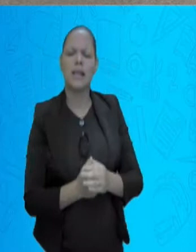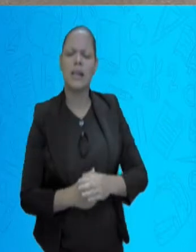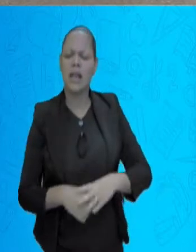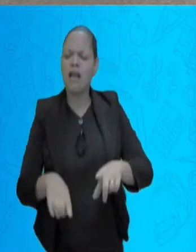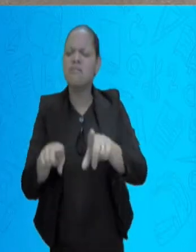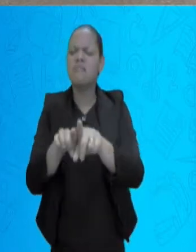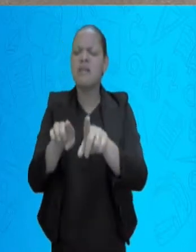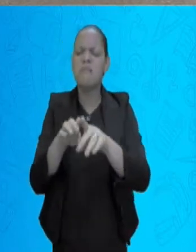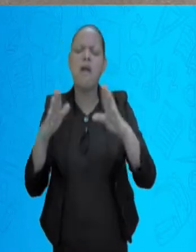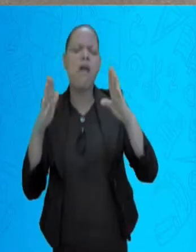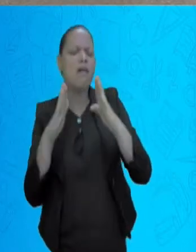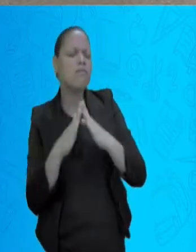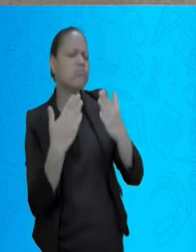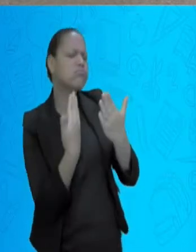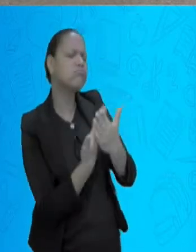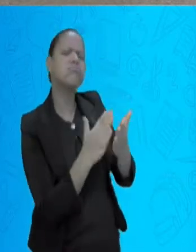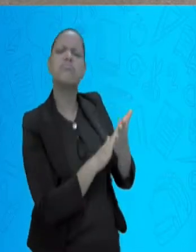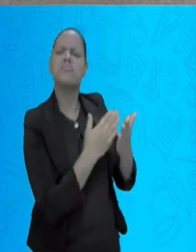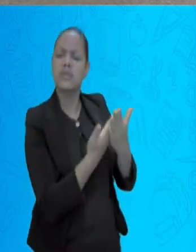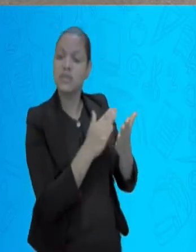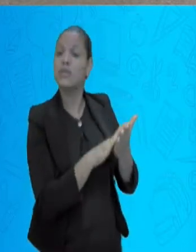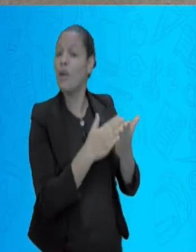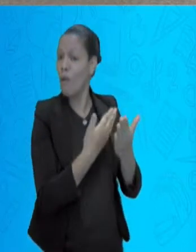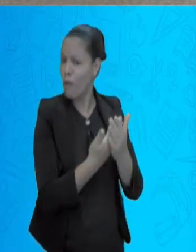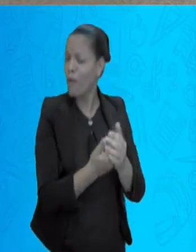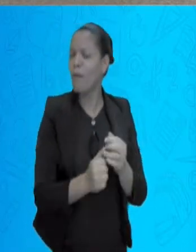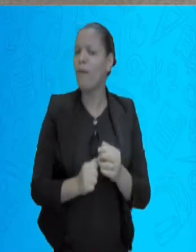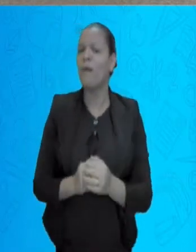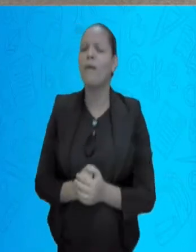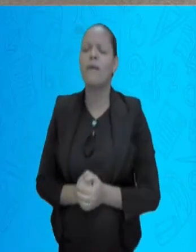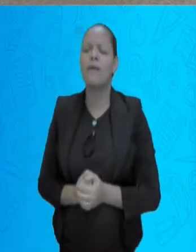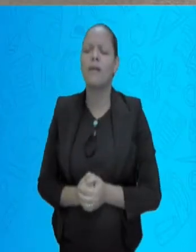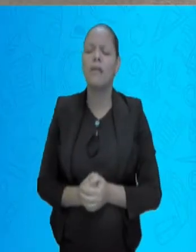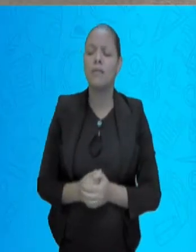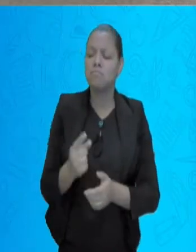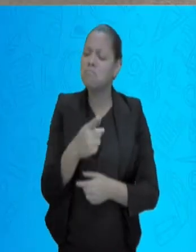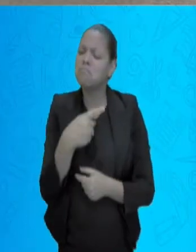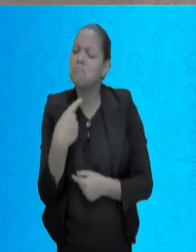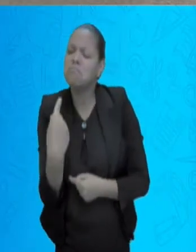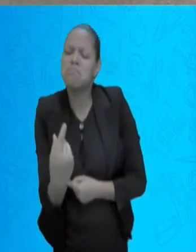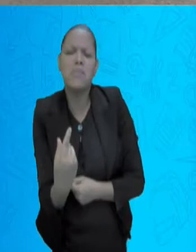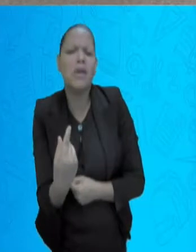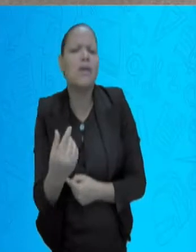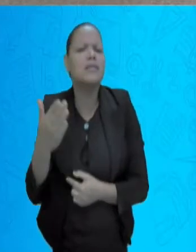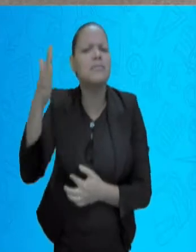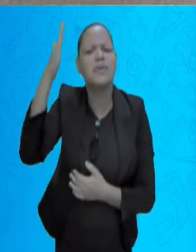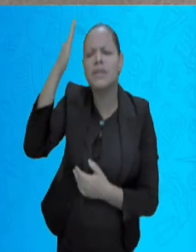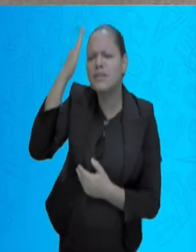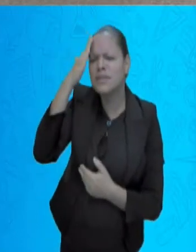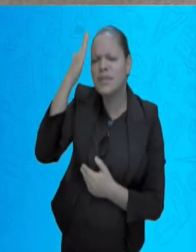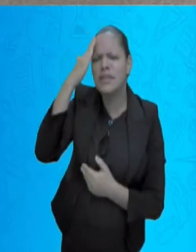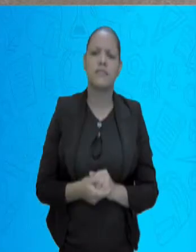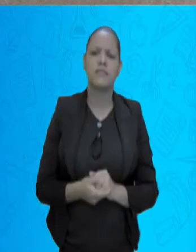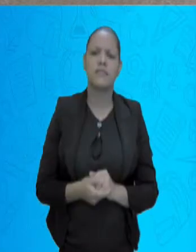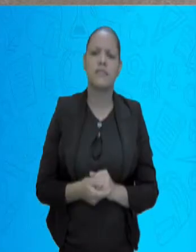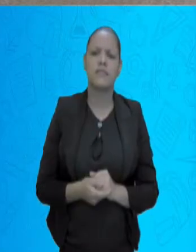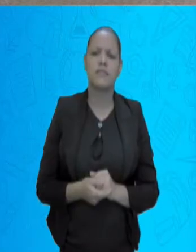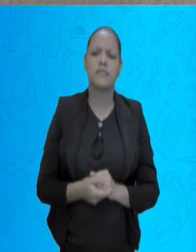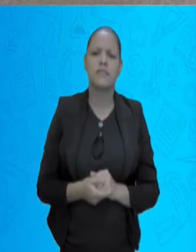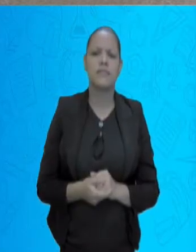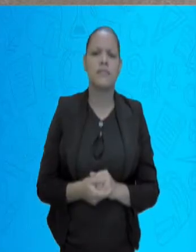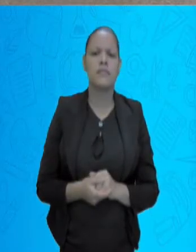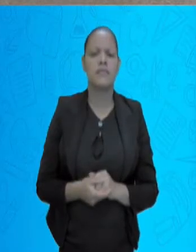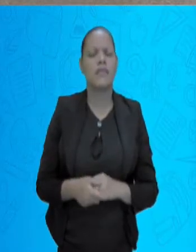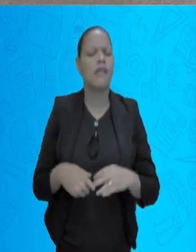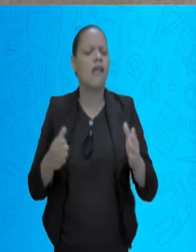gente pode considerar, dentro do contexto musical, várias coisas assim, muito importantes. Antes